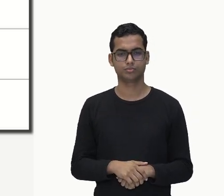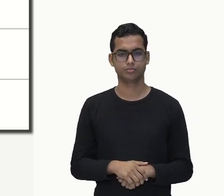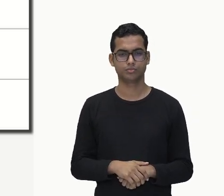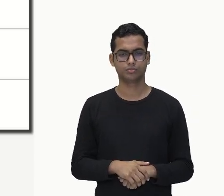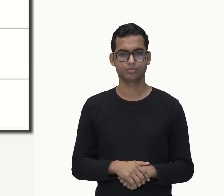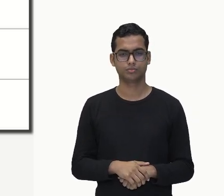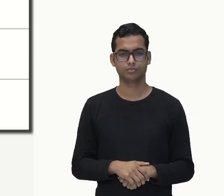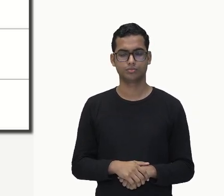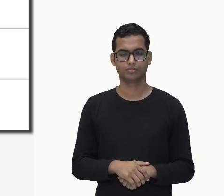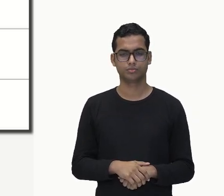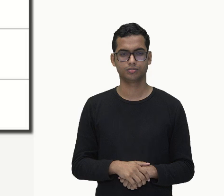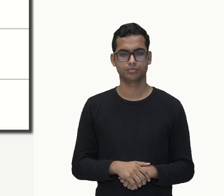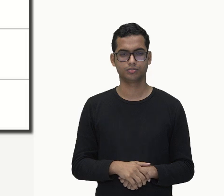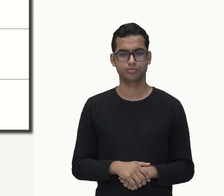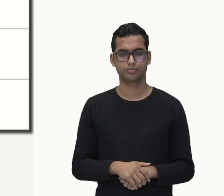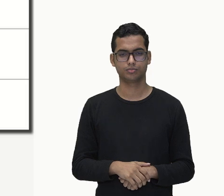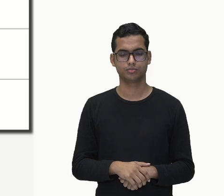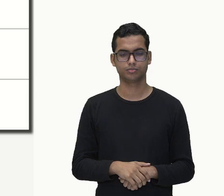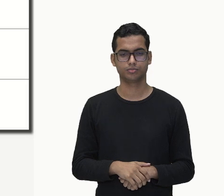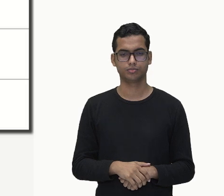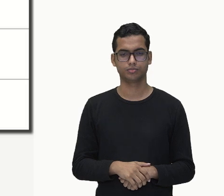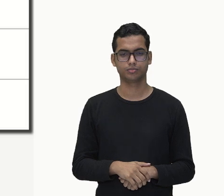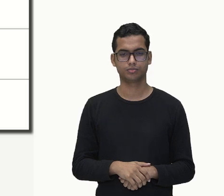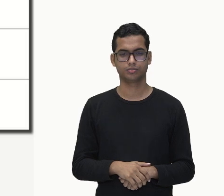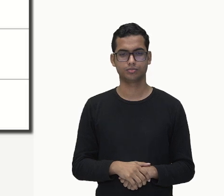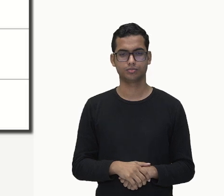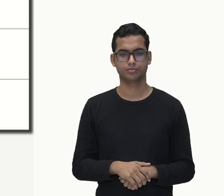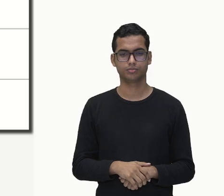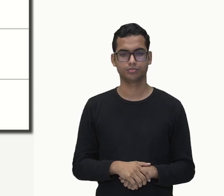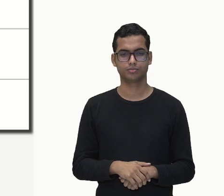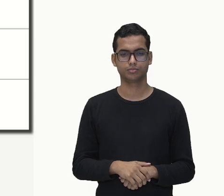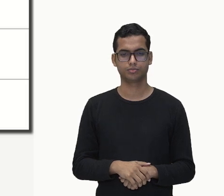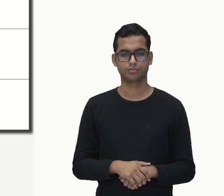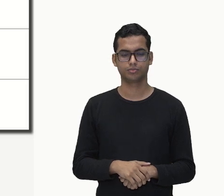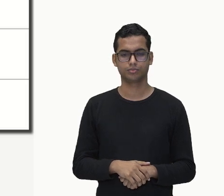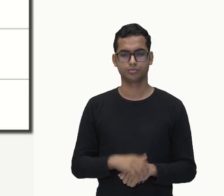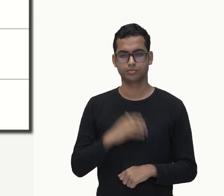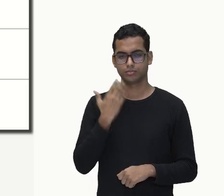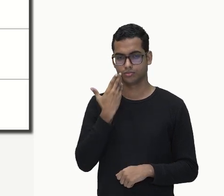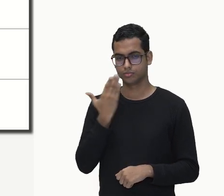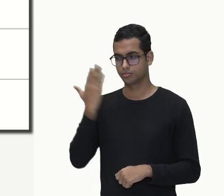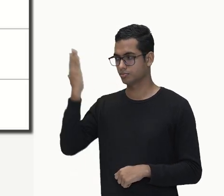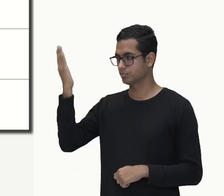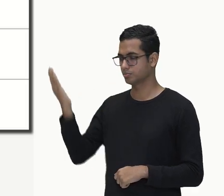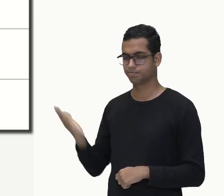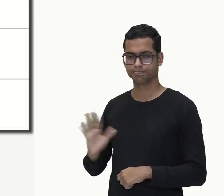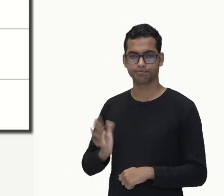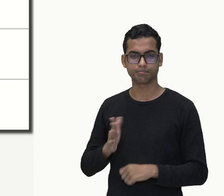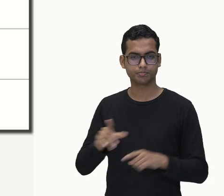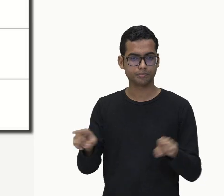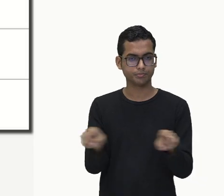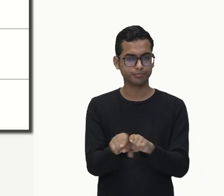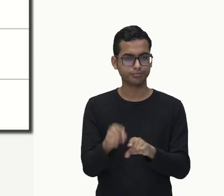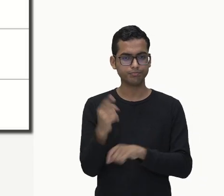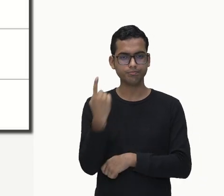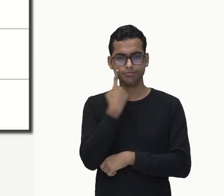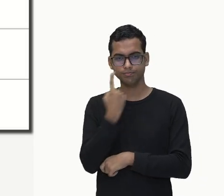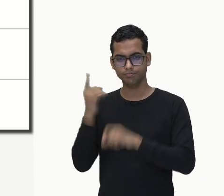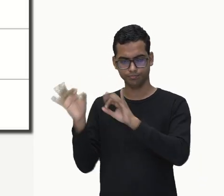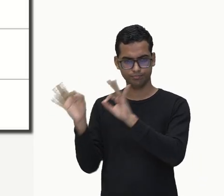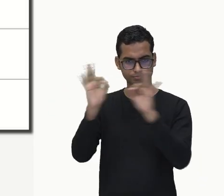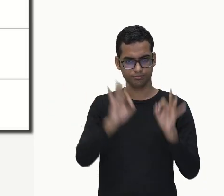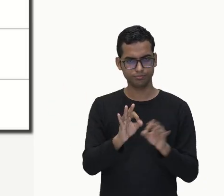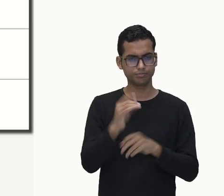E ellos eram. Eles eram. É assim que se conjuga.